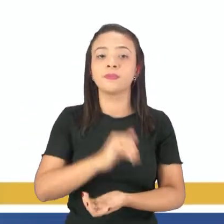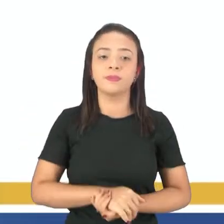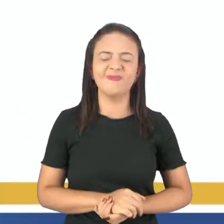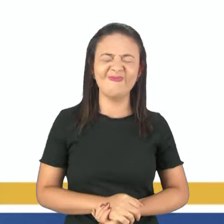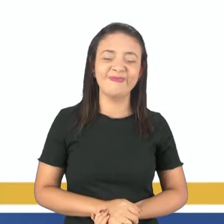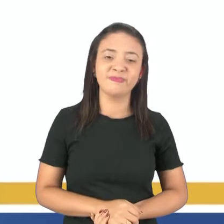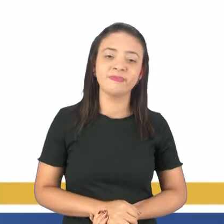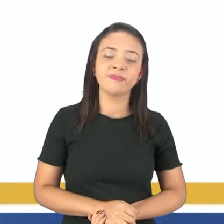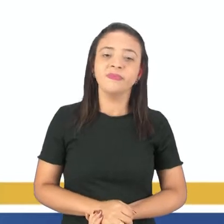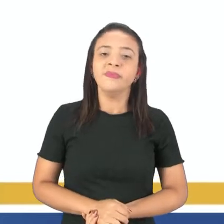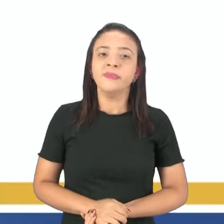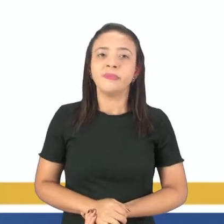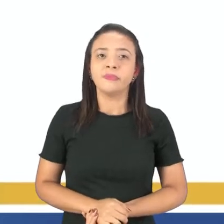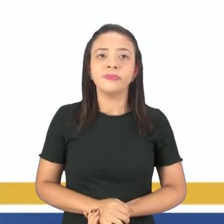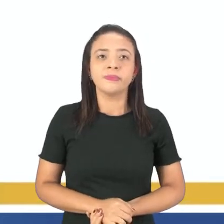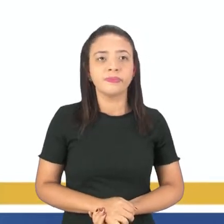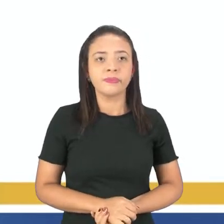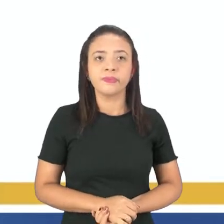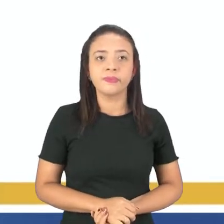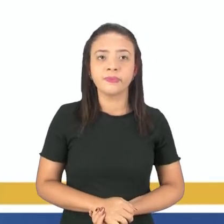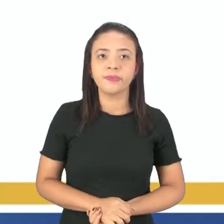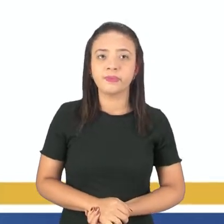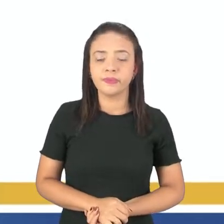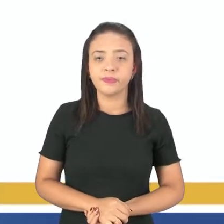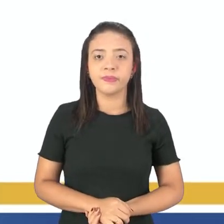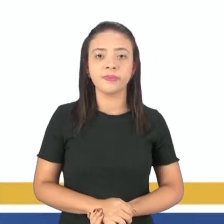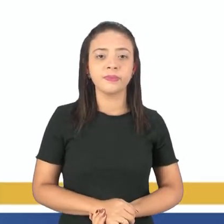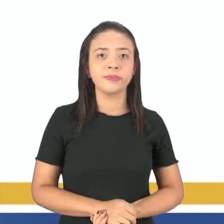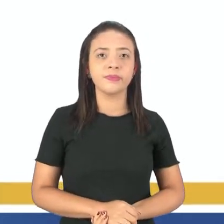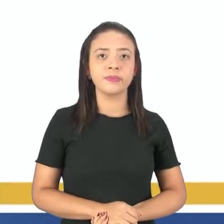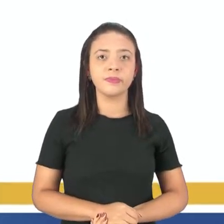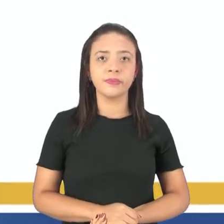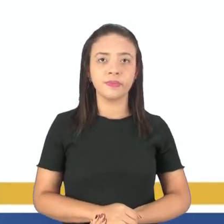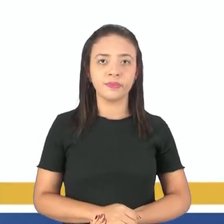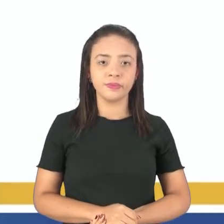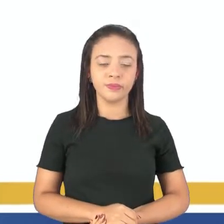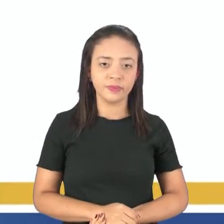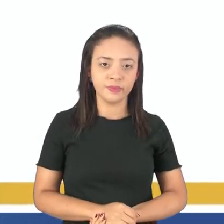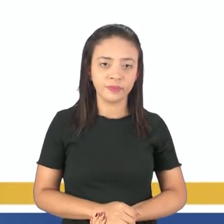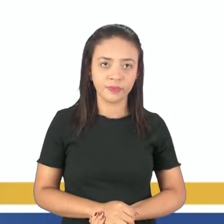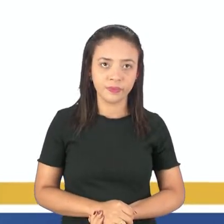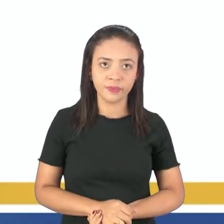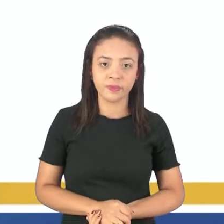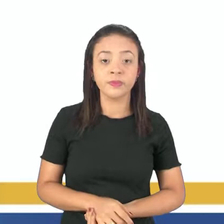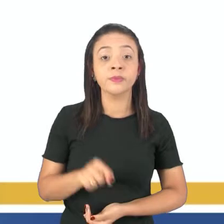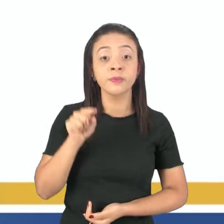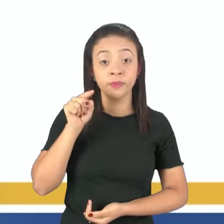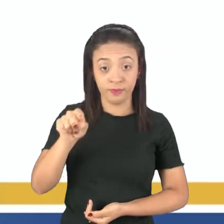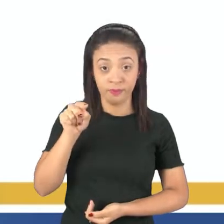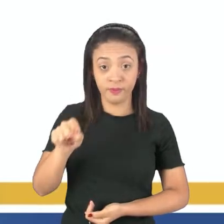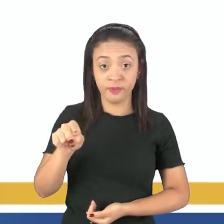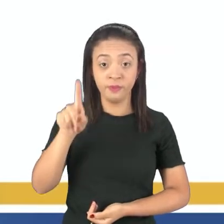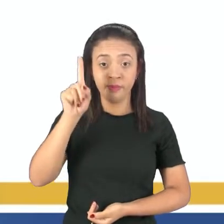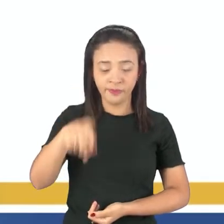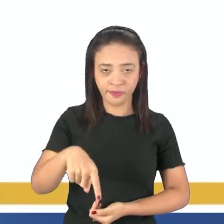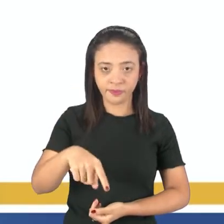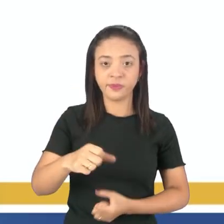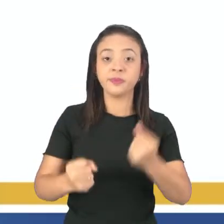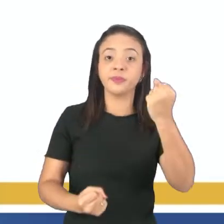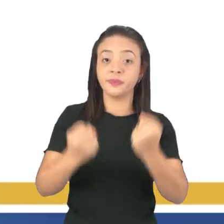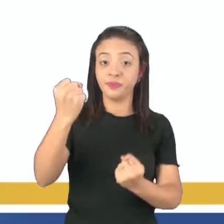this is the most expensive car in the world. Esse é o